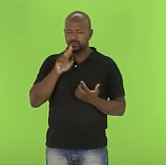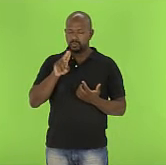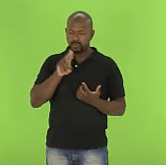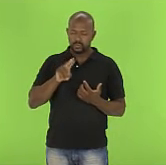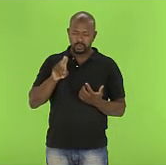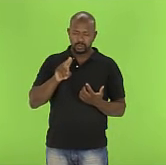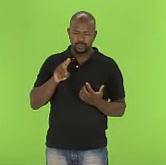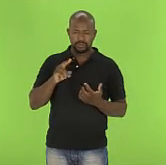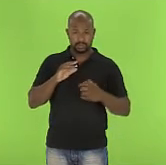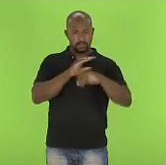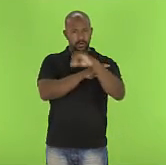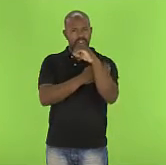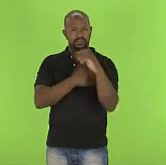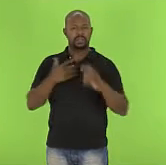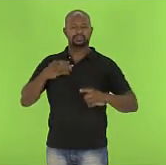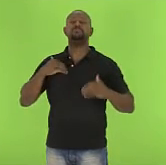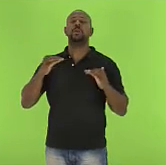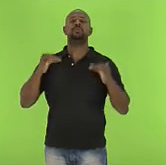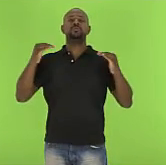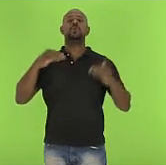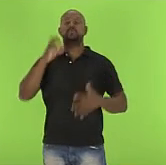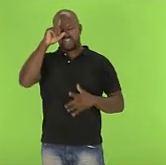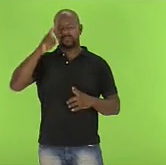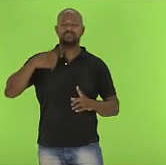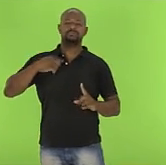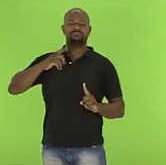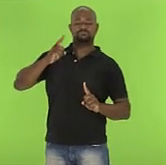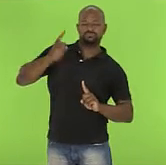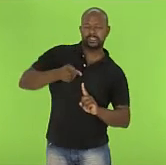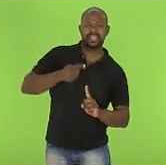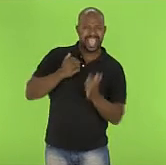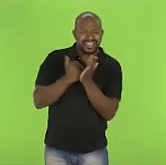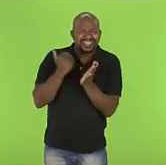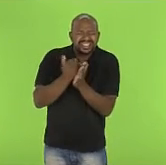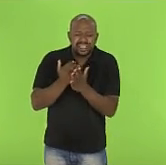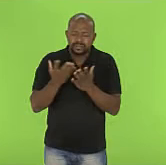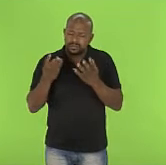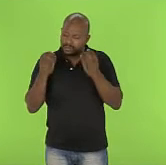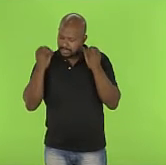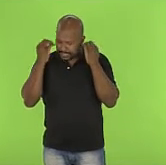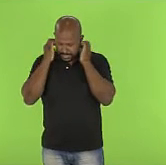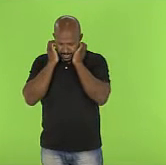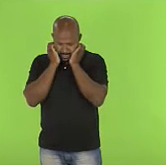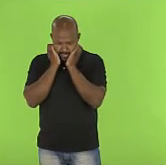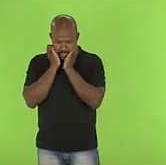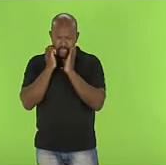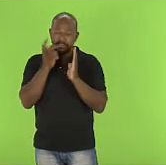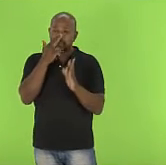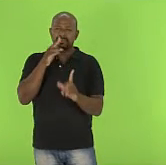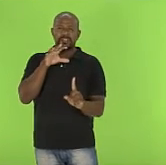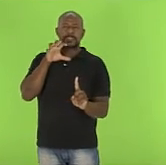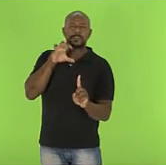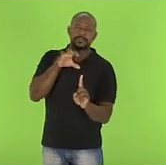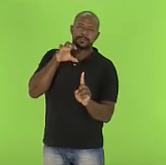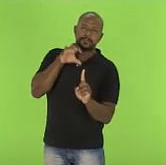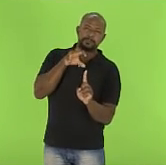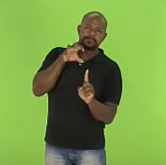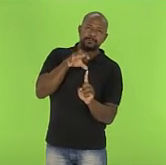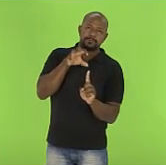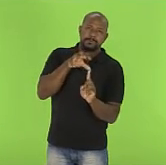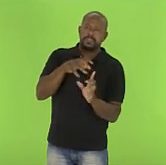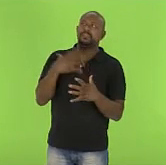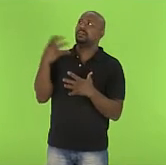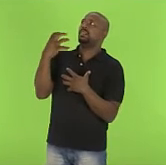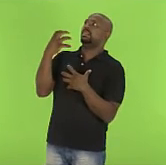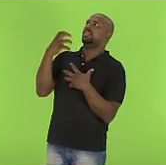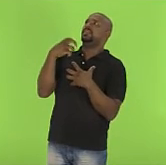uso de poder, né? Excesso de poder, no sentido que você acaba oprimindo a sua